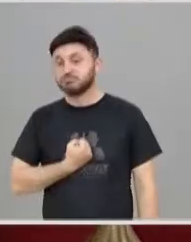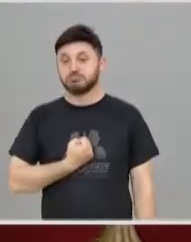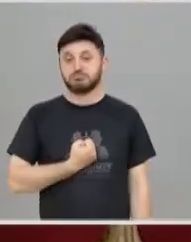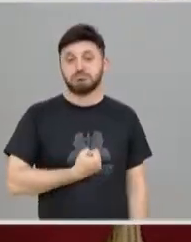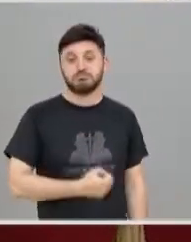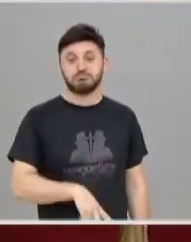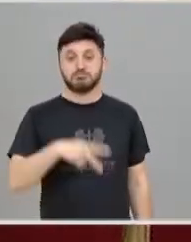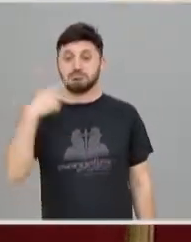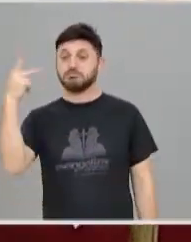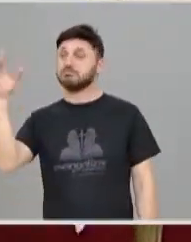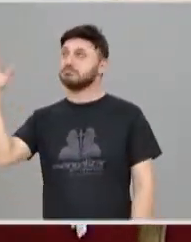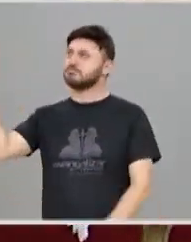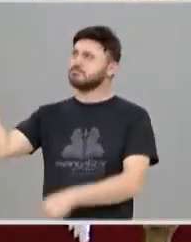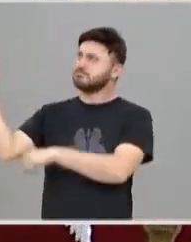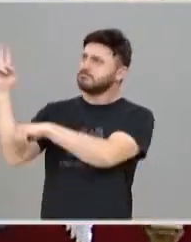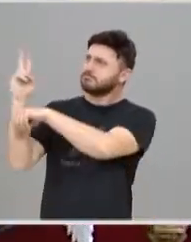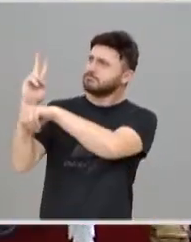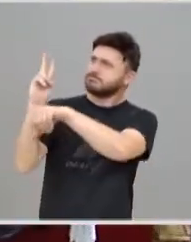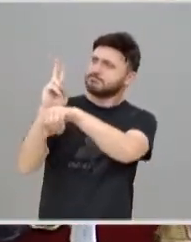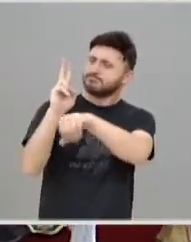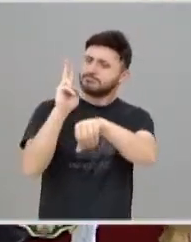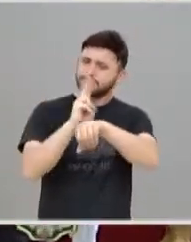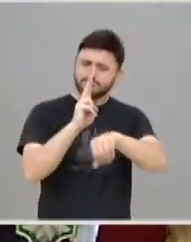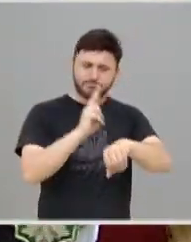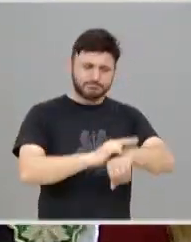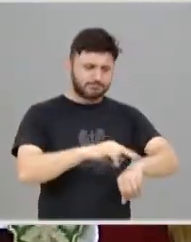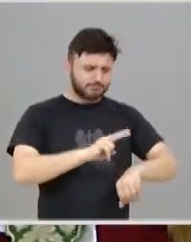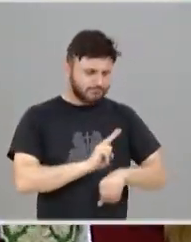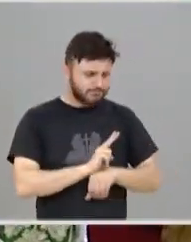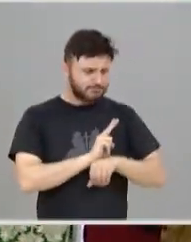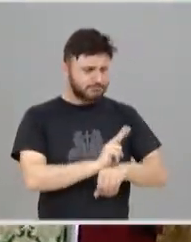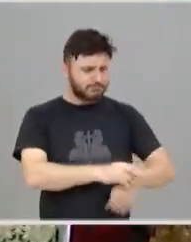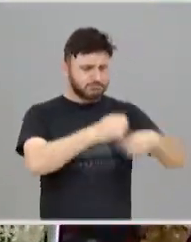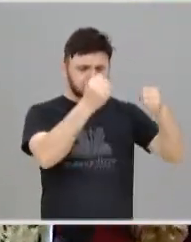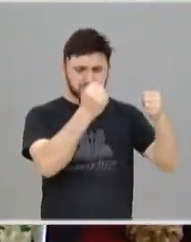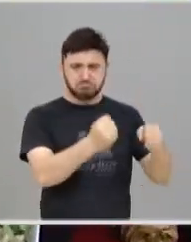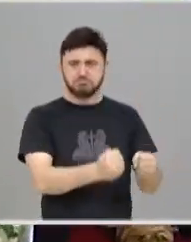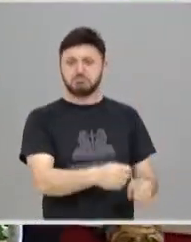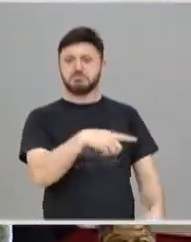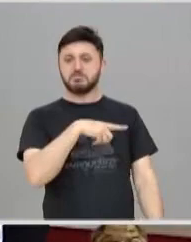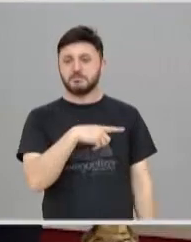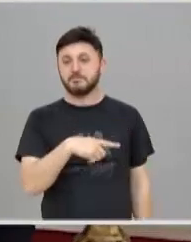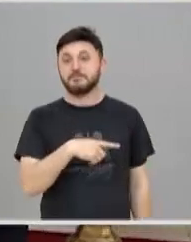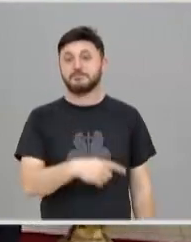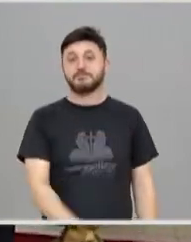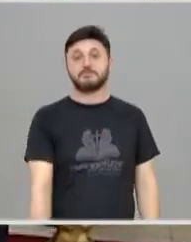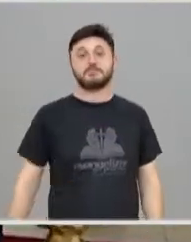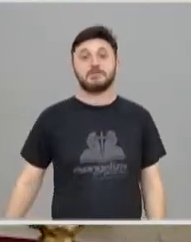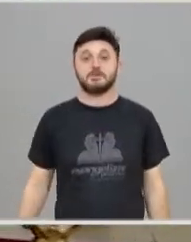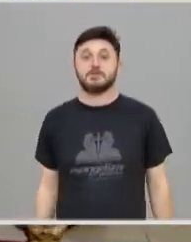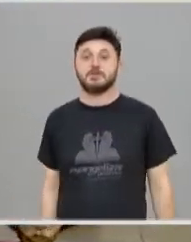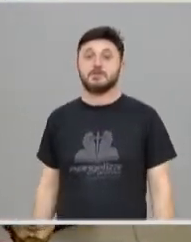mão poderosa ele sinta a lhe proteger.